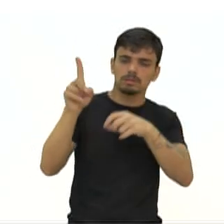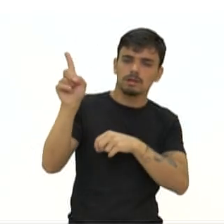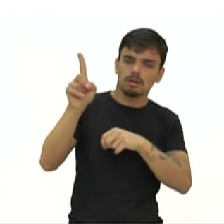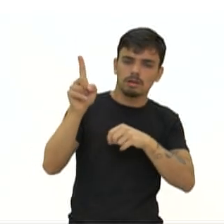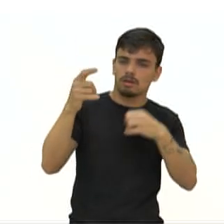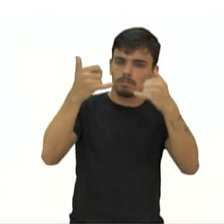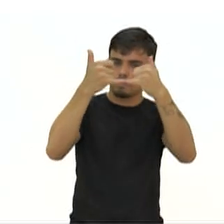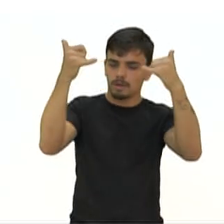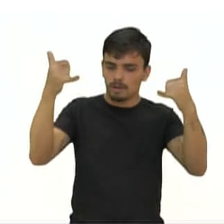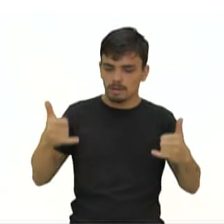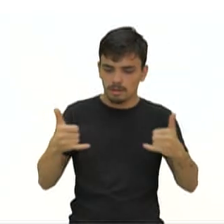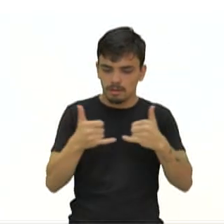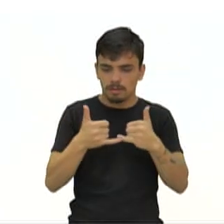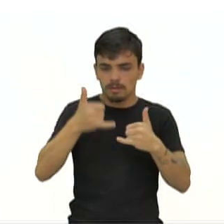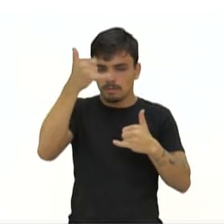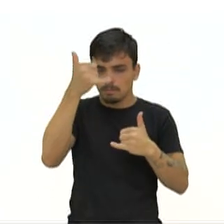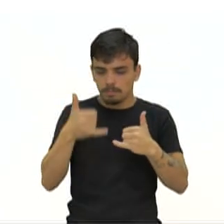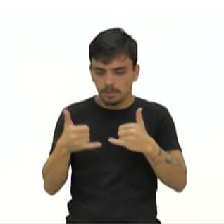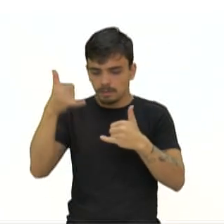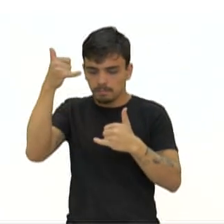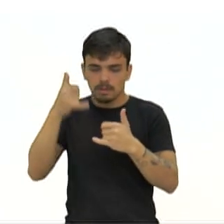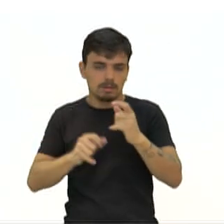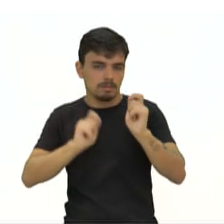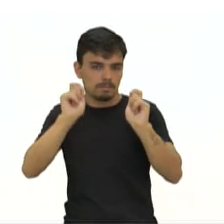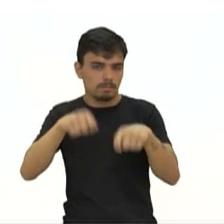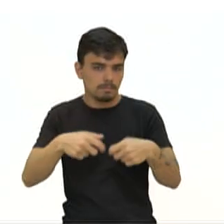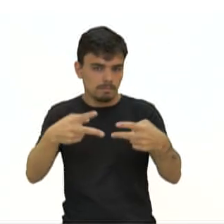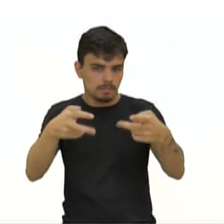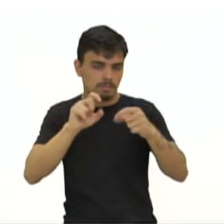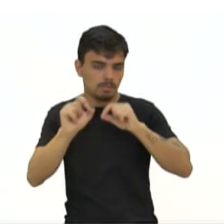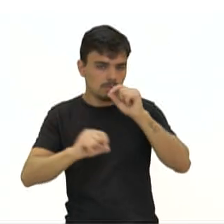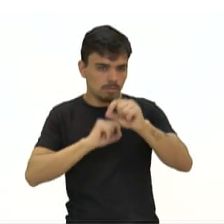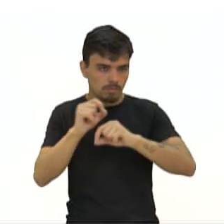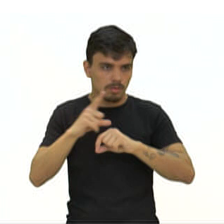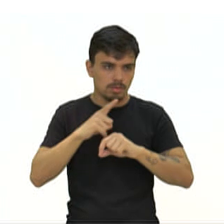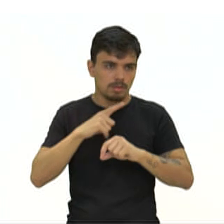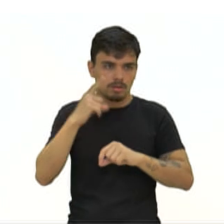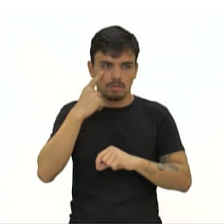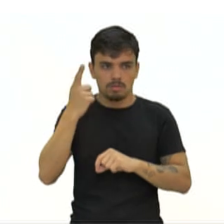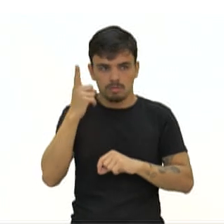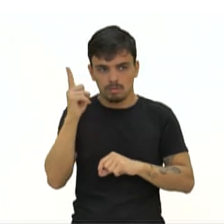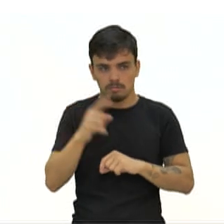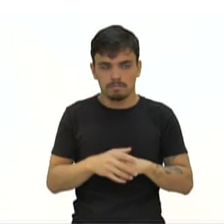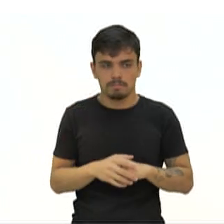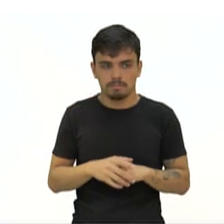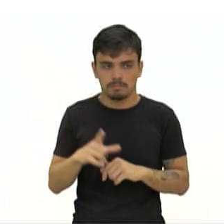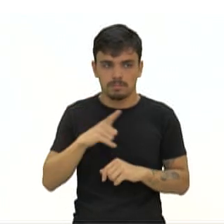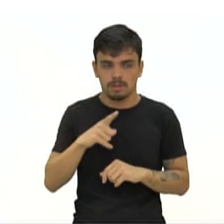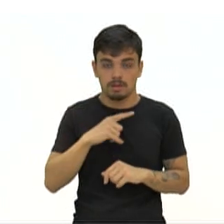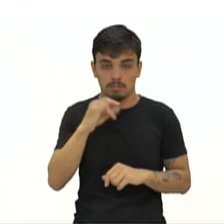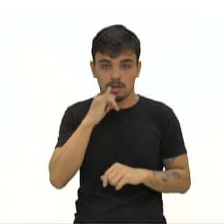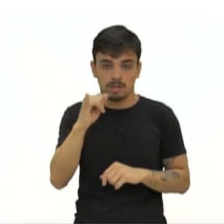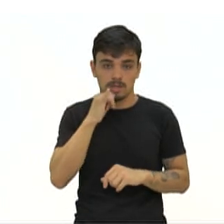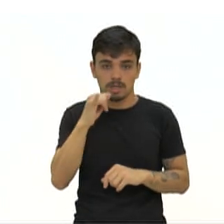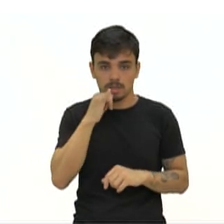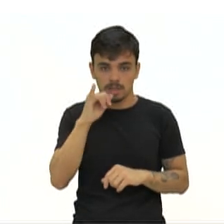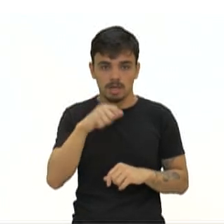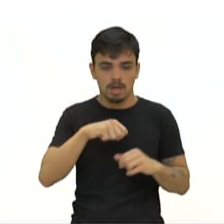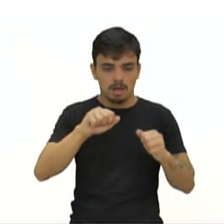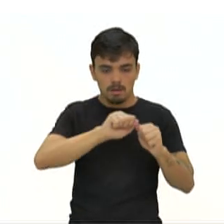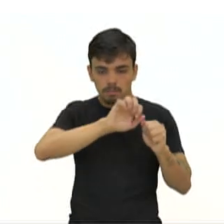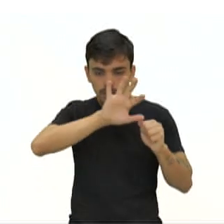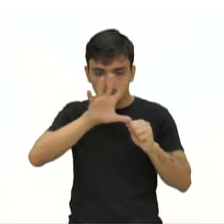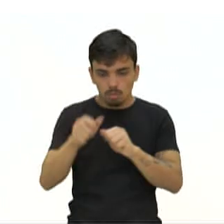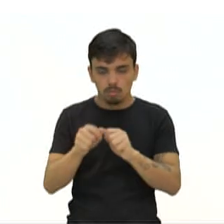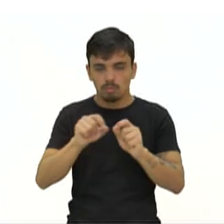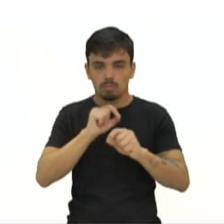só. Se você observar, tem uma corrente que sai da bateria, que alimenta todo o circuito. Essa corrente entra no ponto